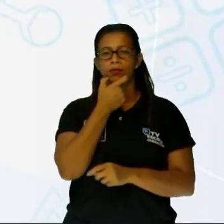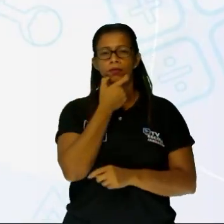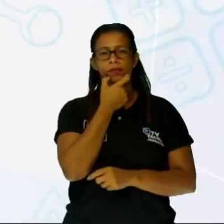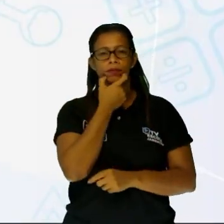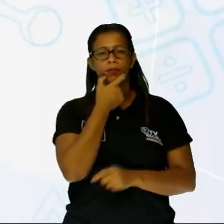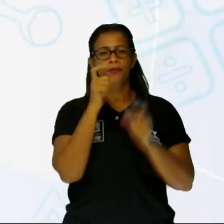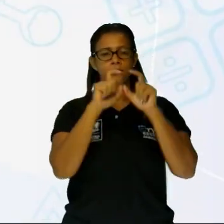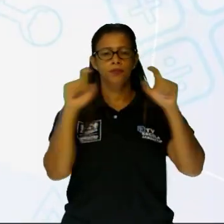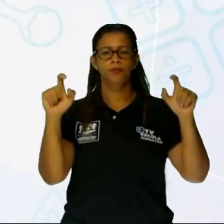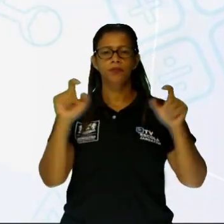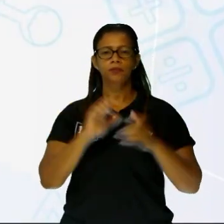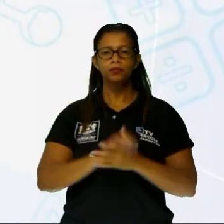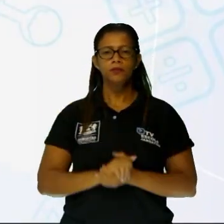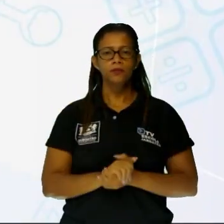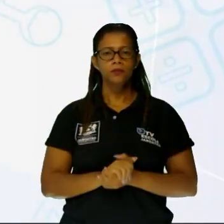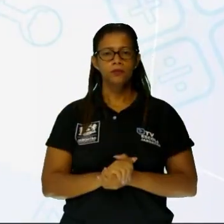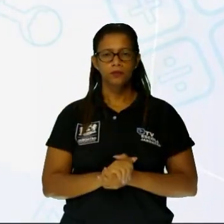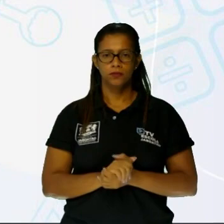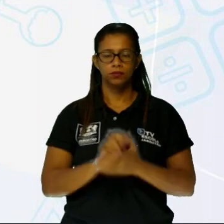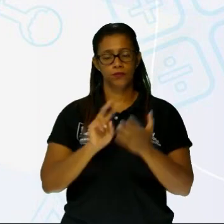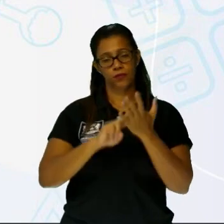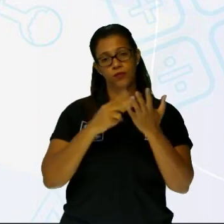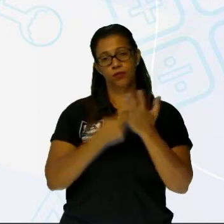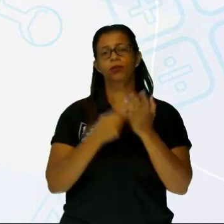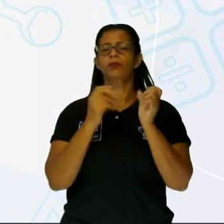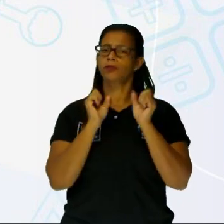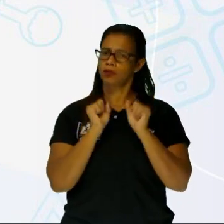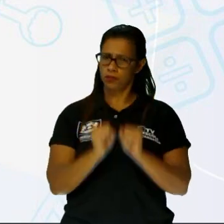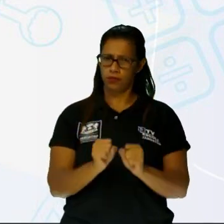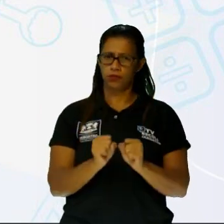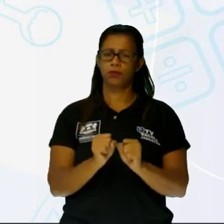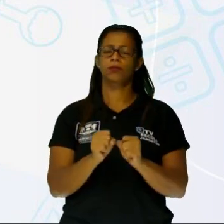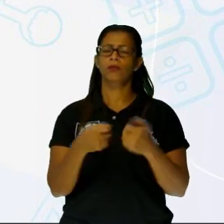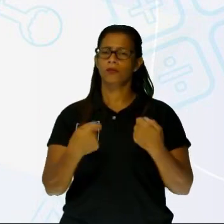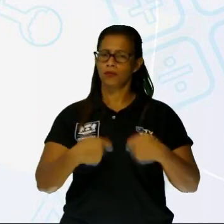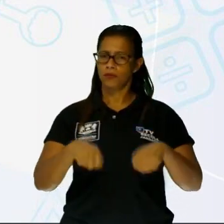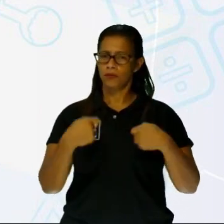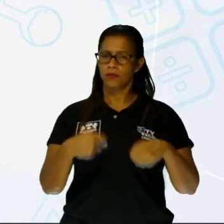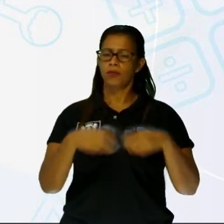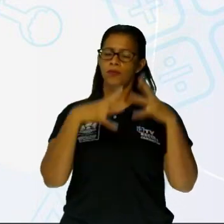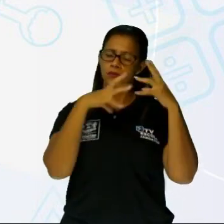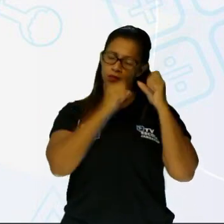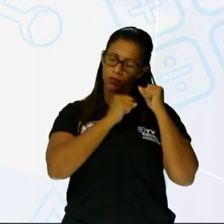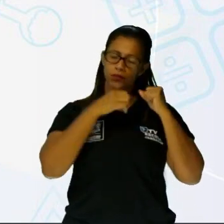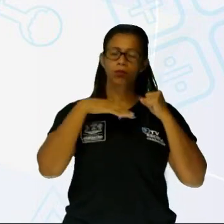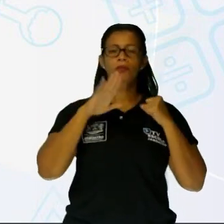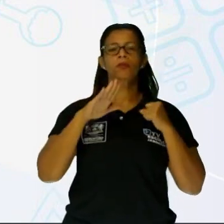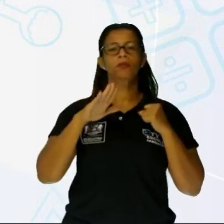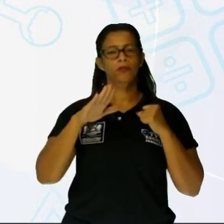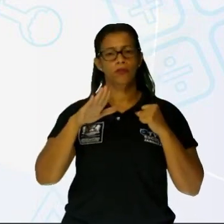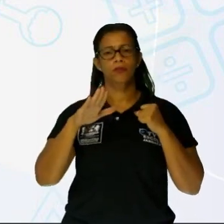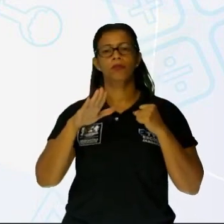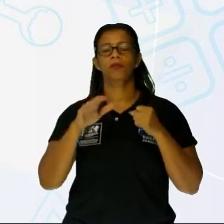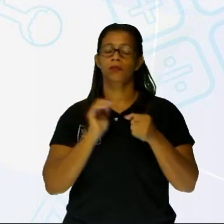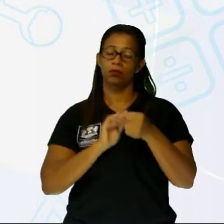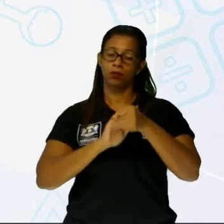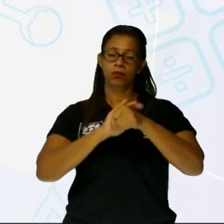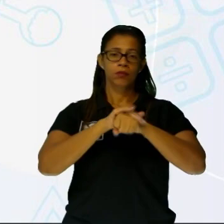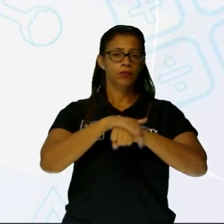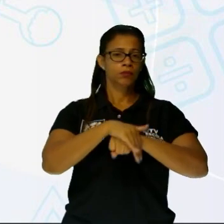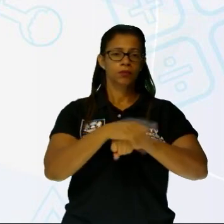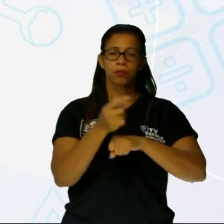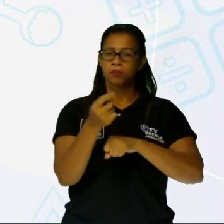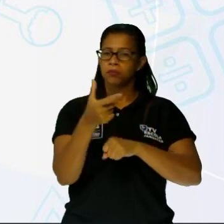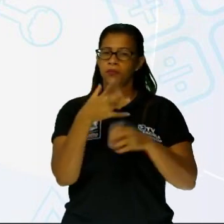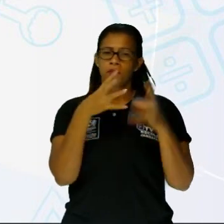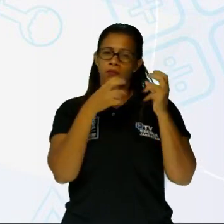ou seja, ele devia dormir mais, né? Porque, poxa, na noite passada ele não dormiu, ele quase não dormiu.